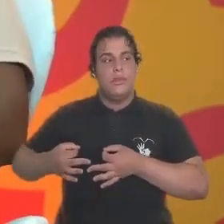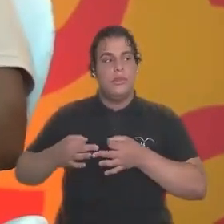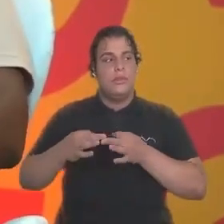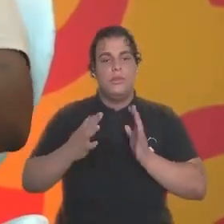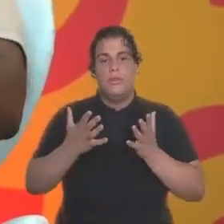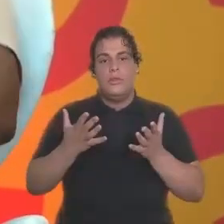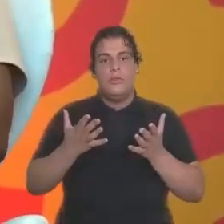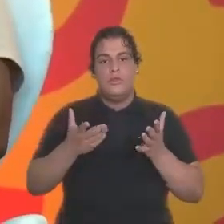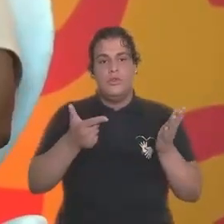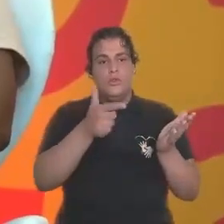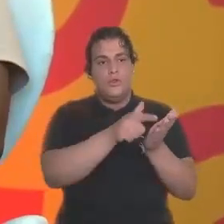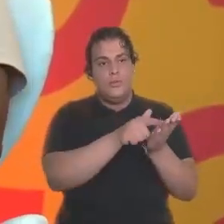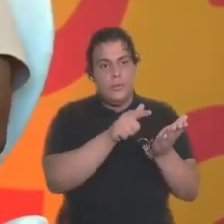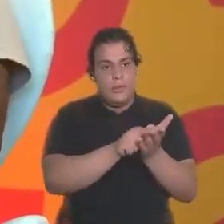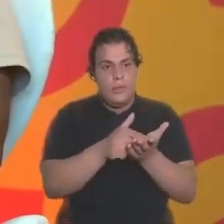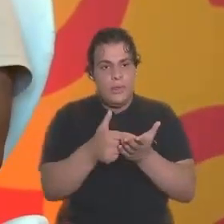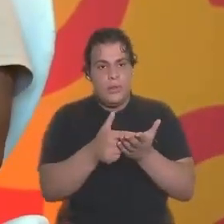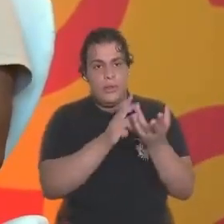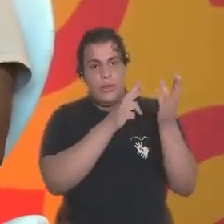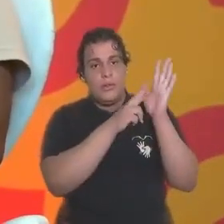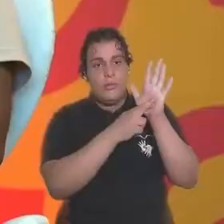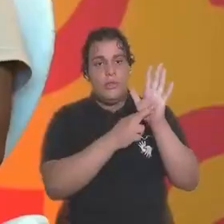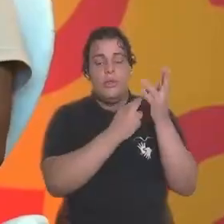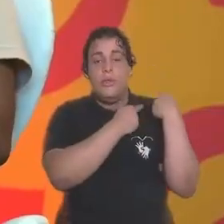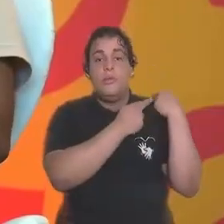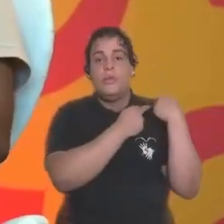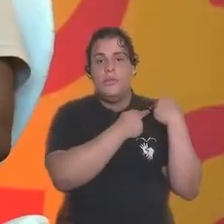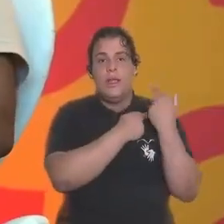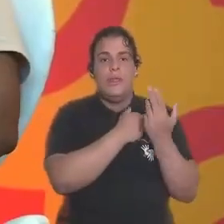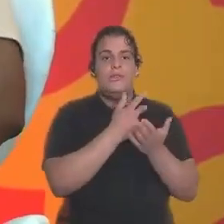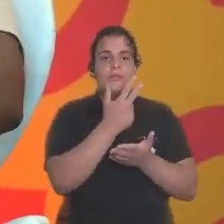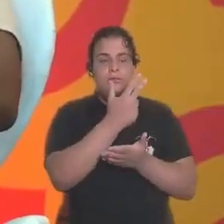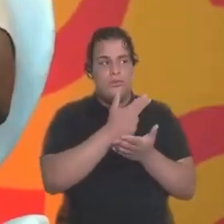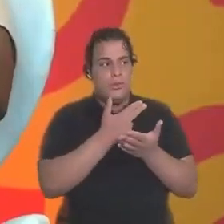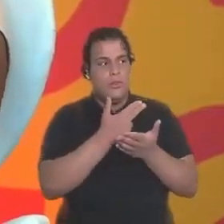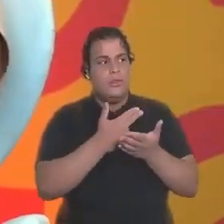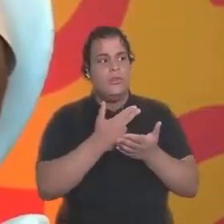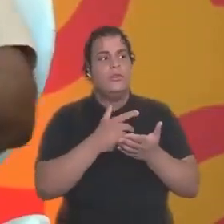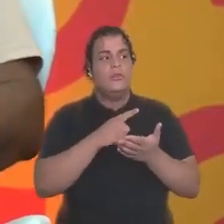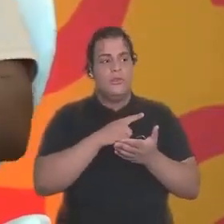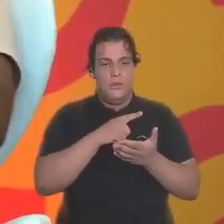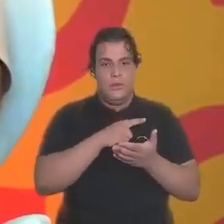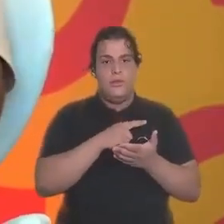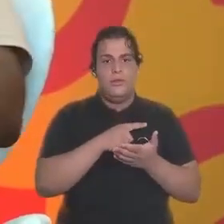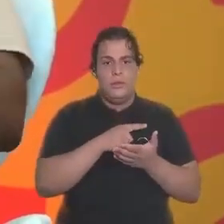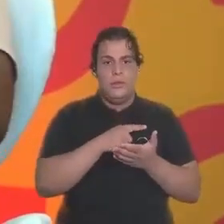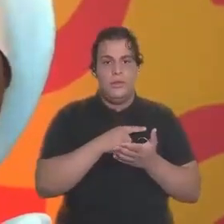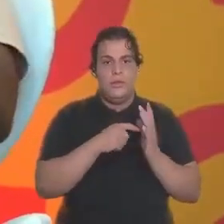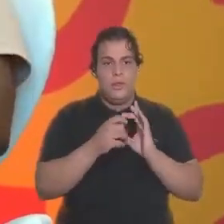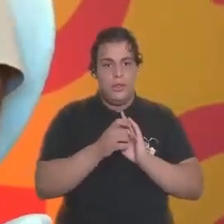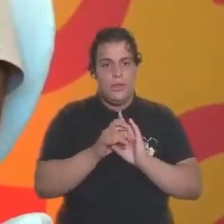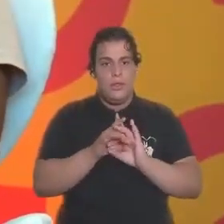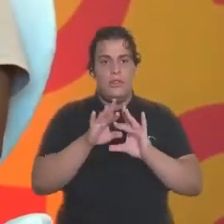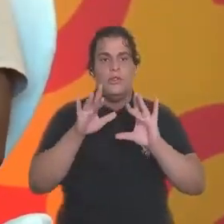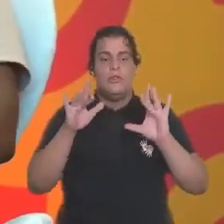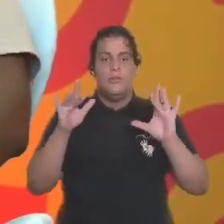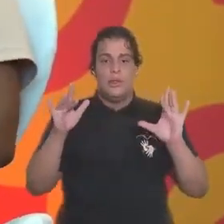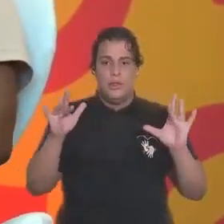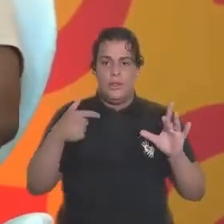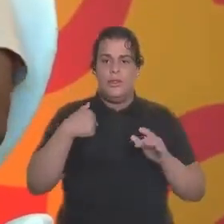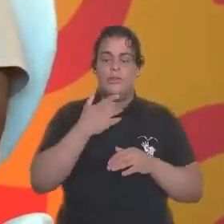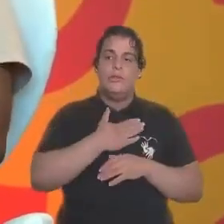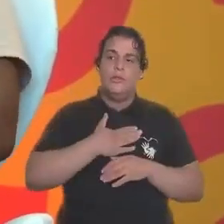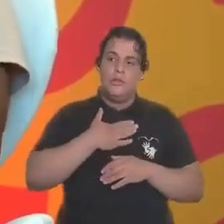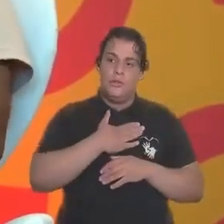todo o papel que o ilustrador tem ali. Quando o autor nos dá essa liberdade, né, tem esse caminho ali, eu